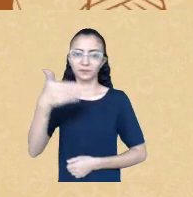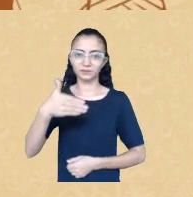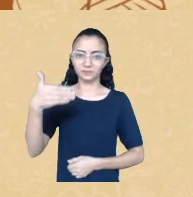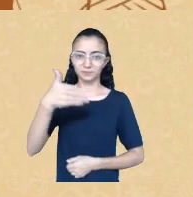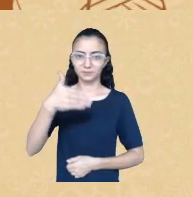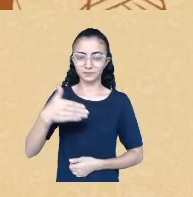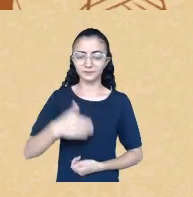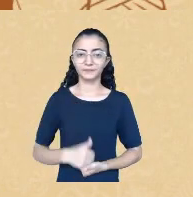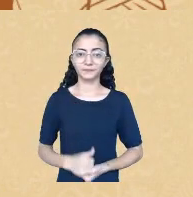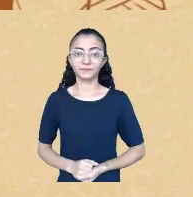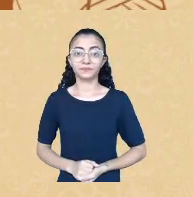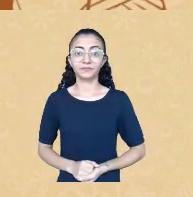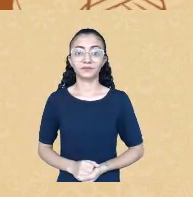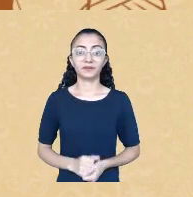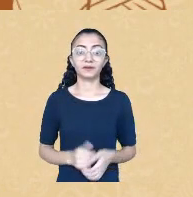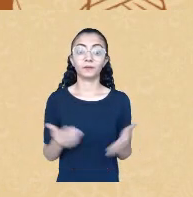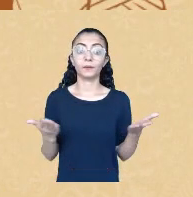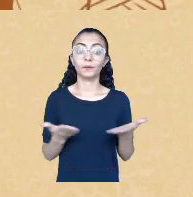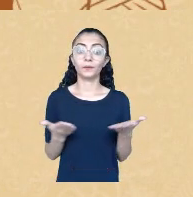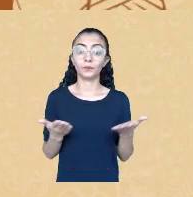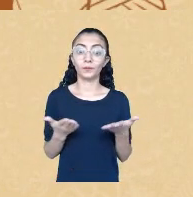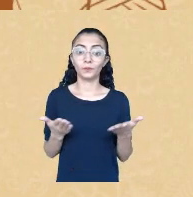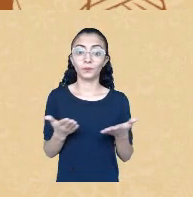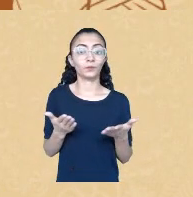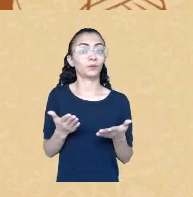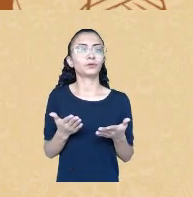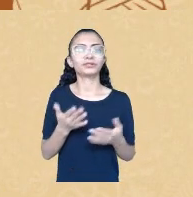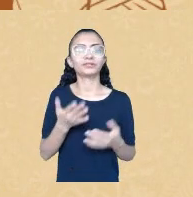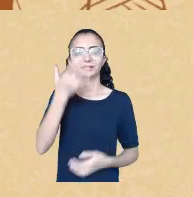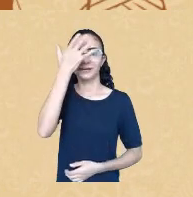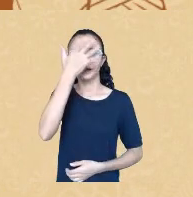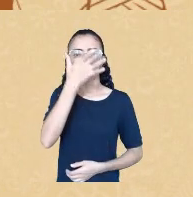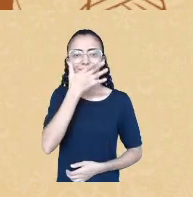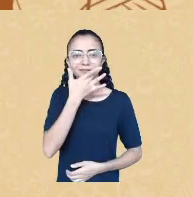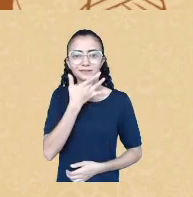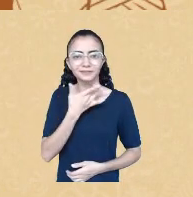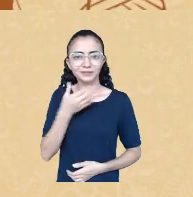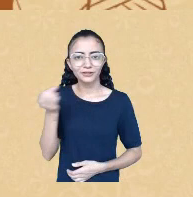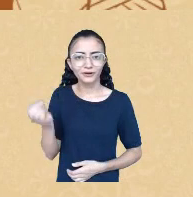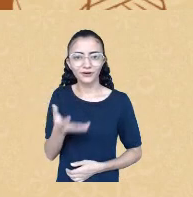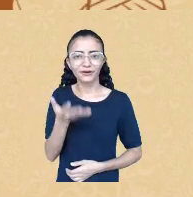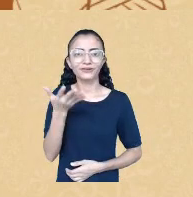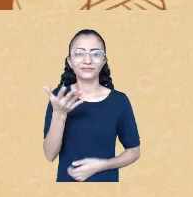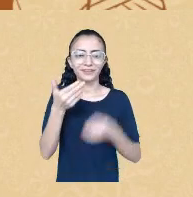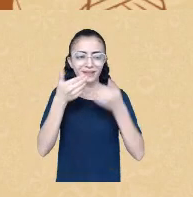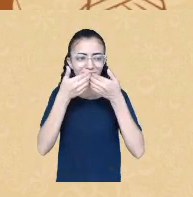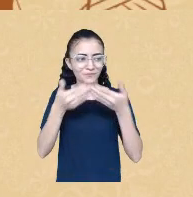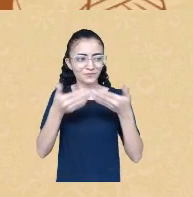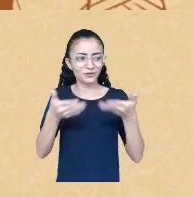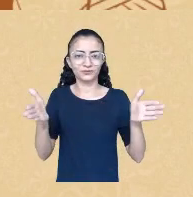Hoje vocês têm uma carinha nova abrindo esse espaço.